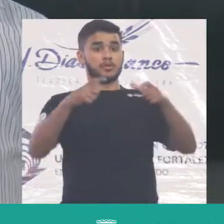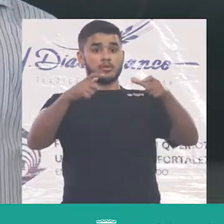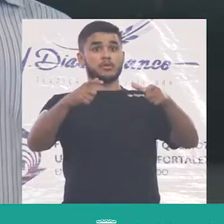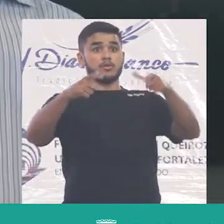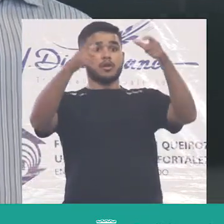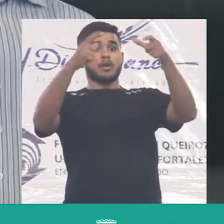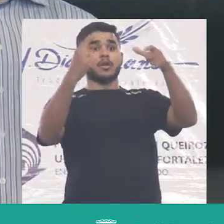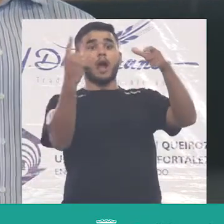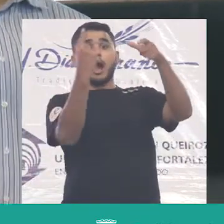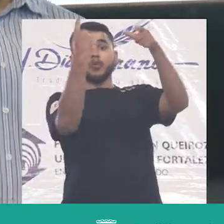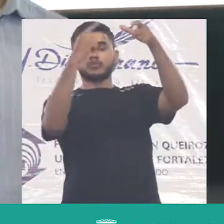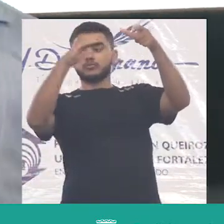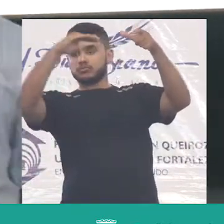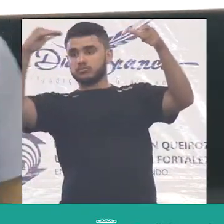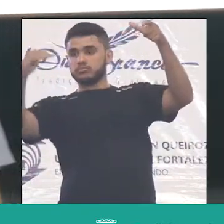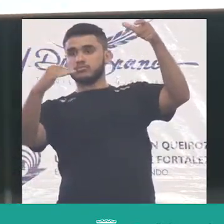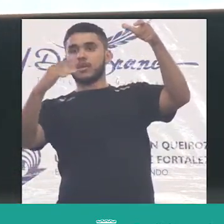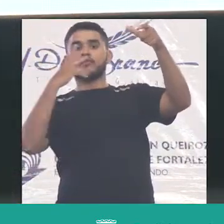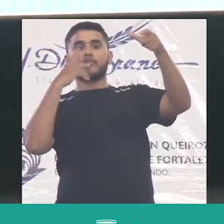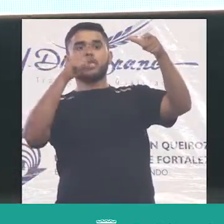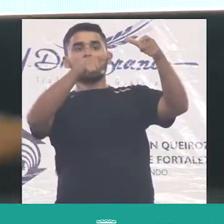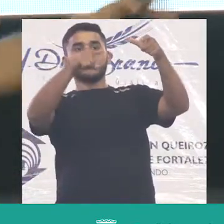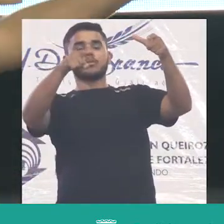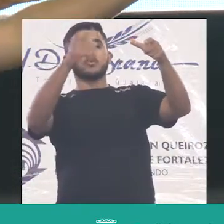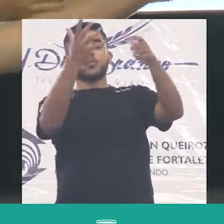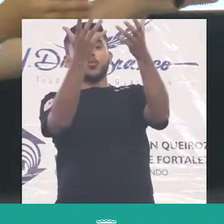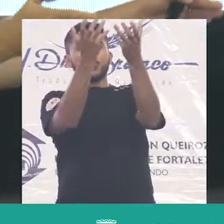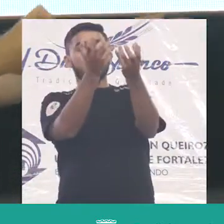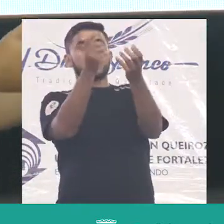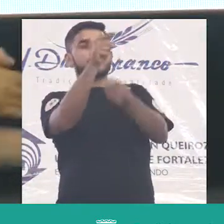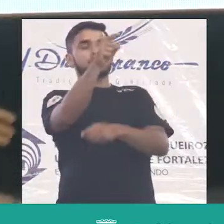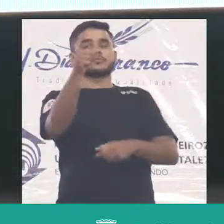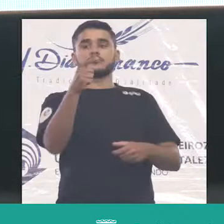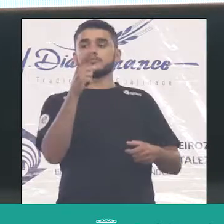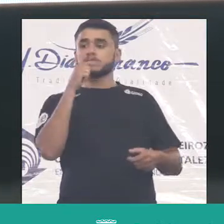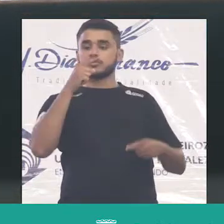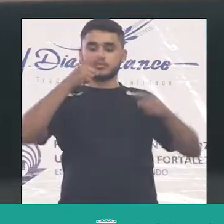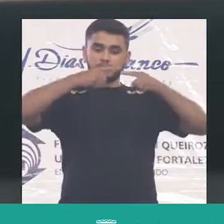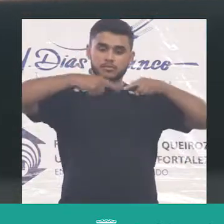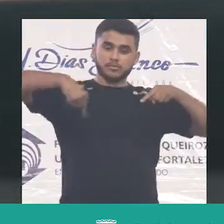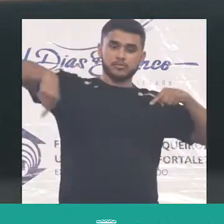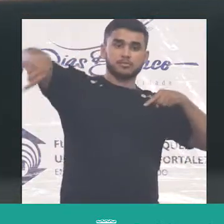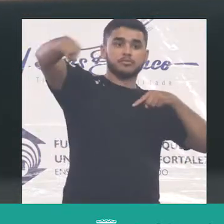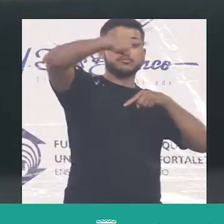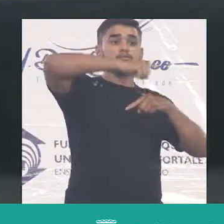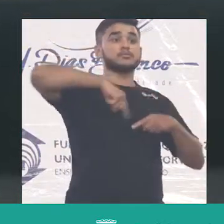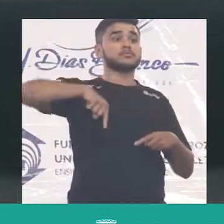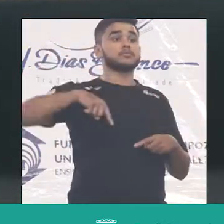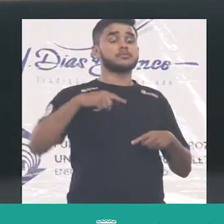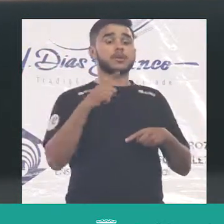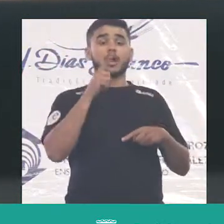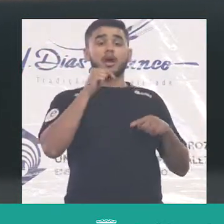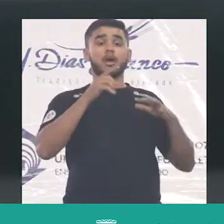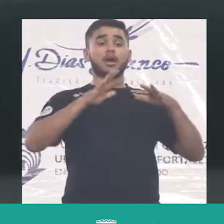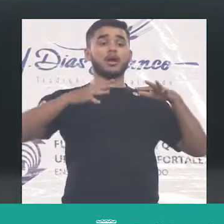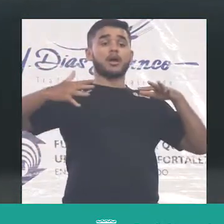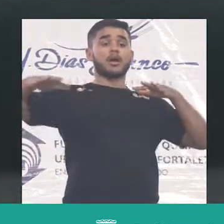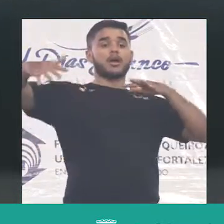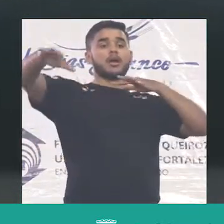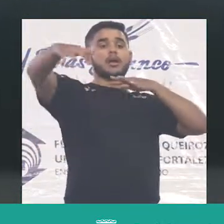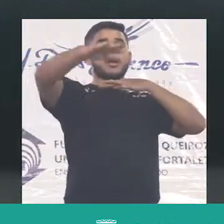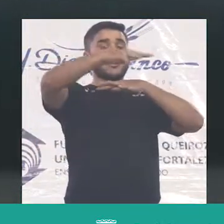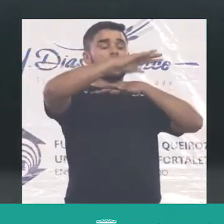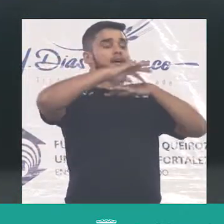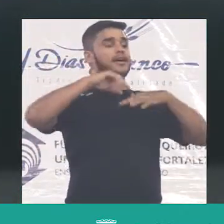seca no meio da quadra. O que vai sobrar aqui ao redor da quadra? Uma piscina